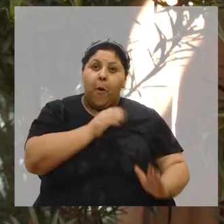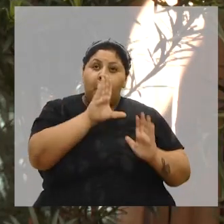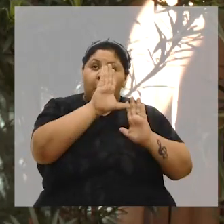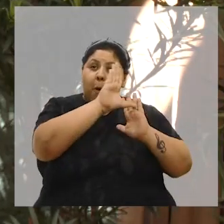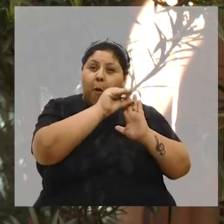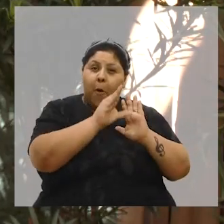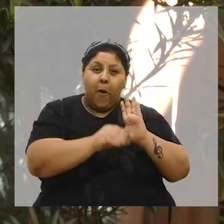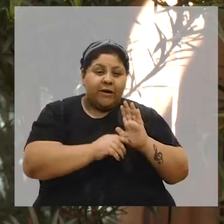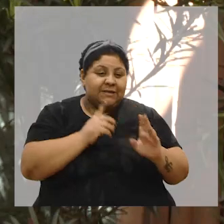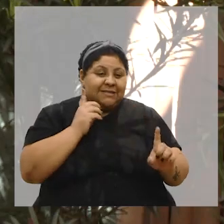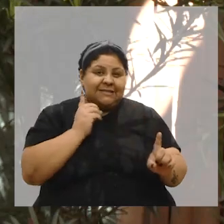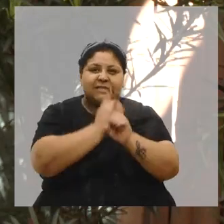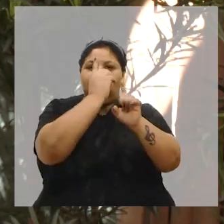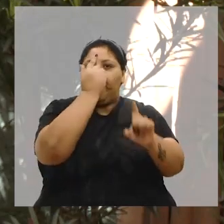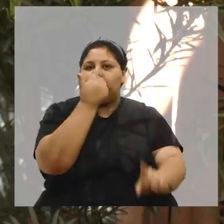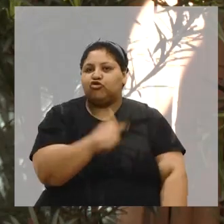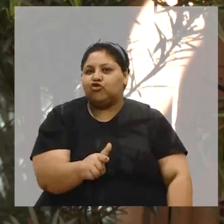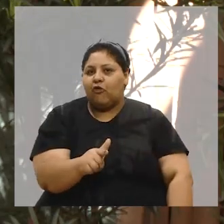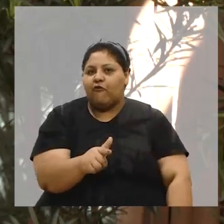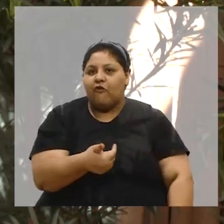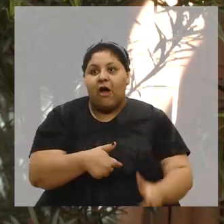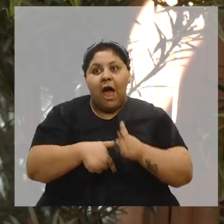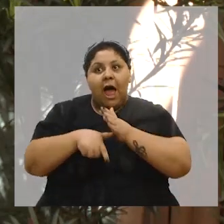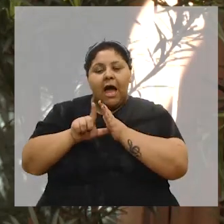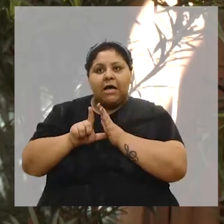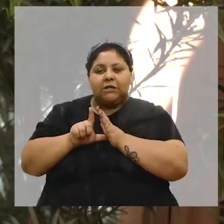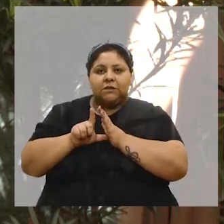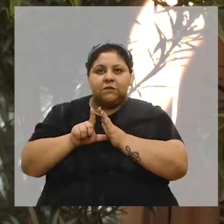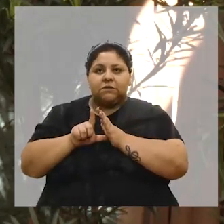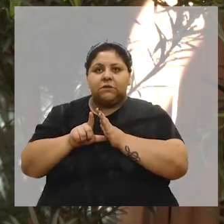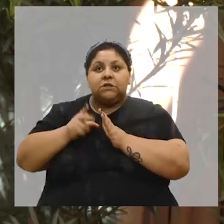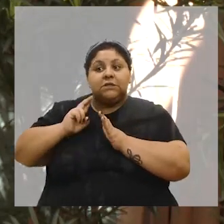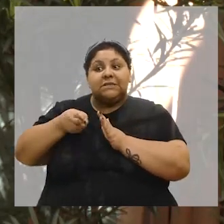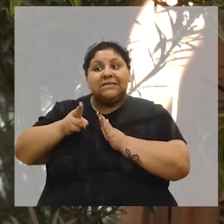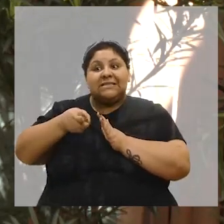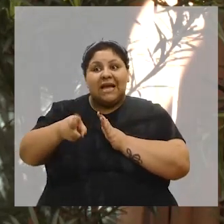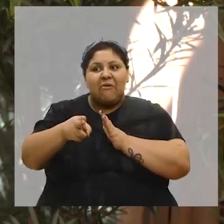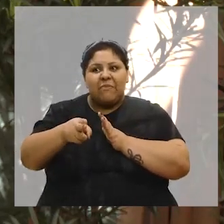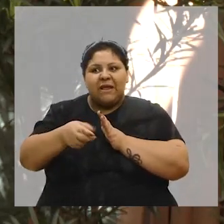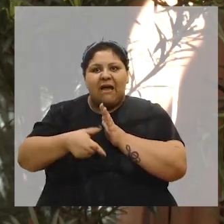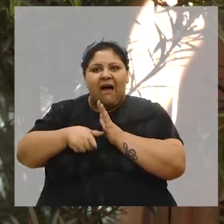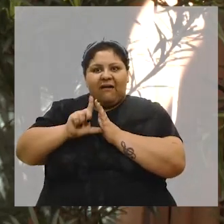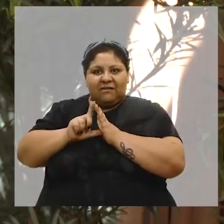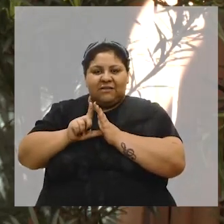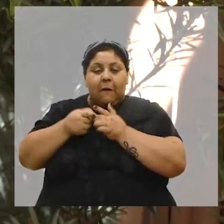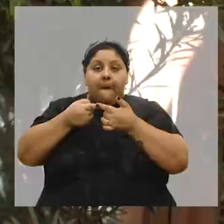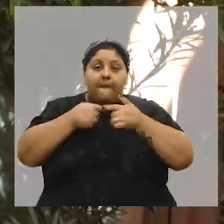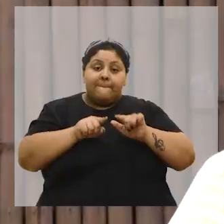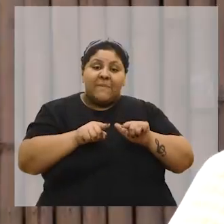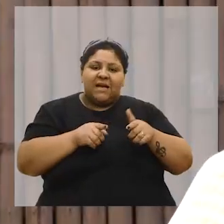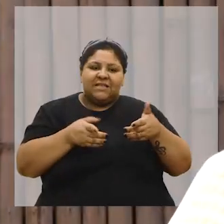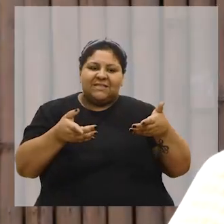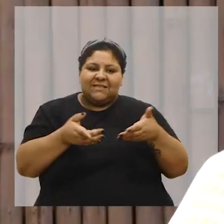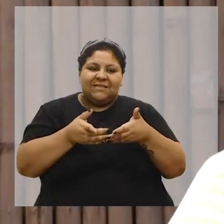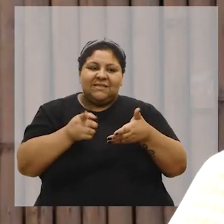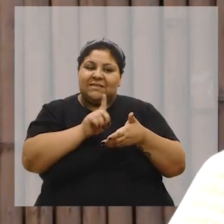é uma carreira que ela se redescobriu, né? Porque isso era uma coisa que sempre se fez no passado,